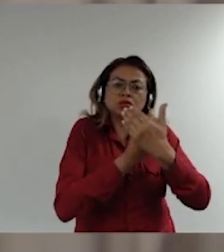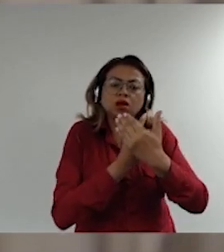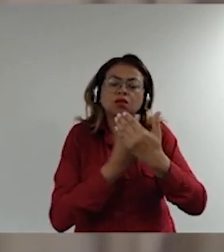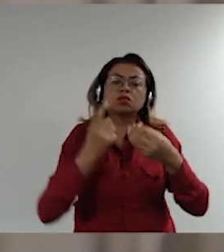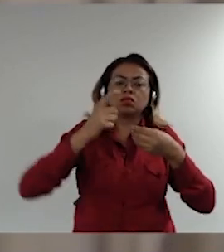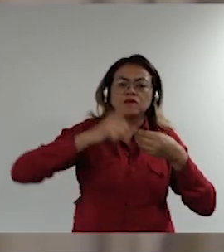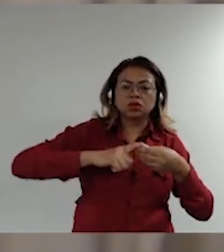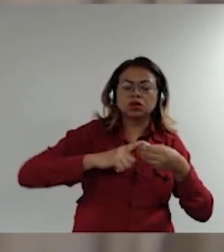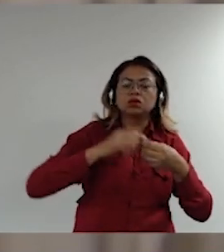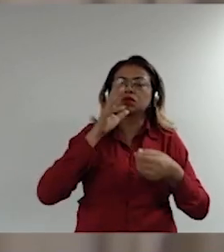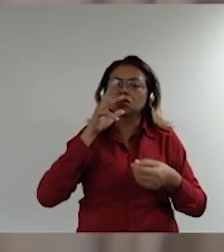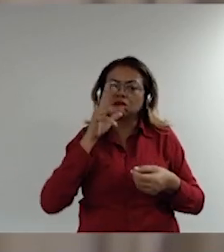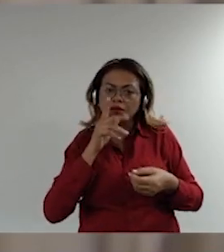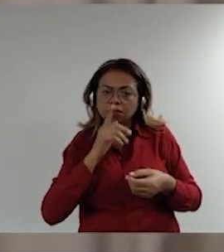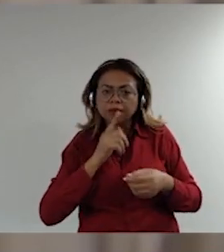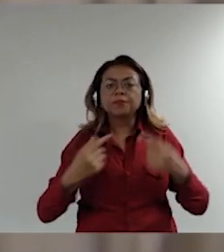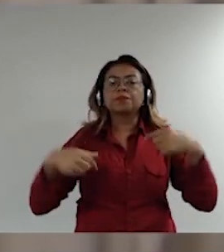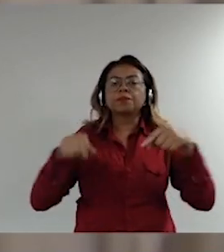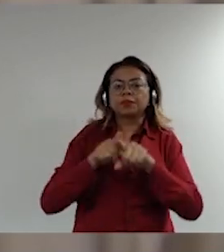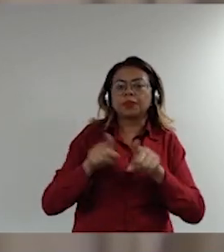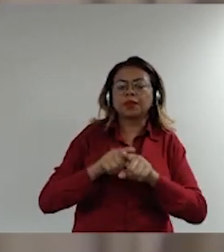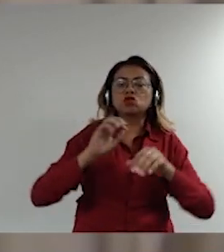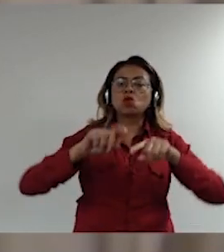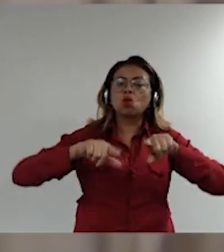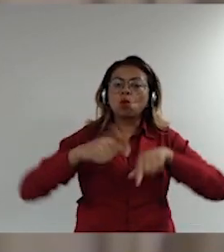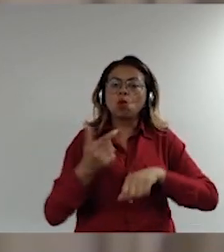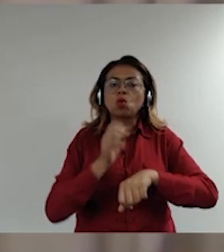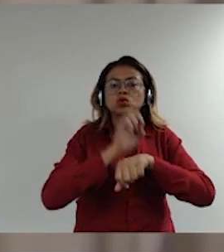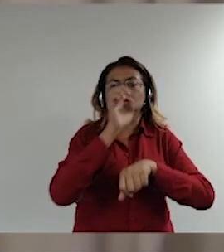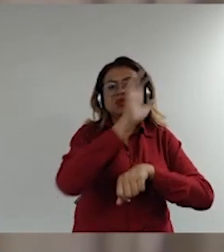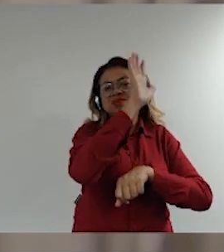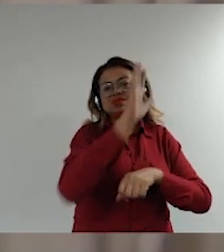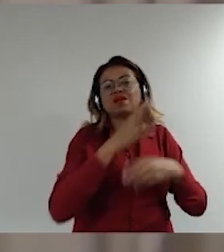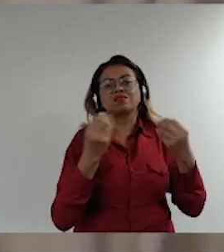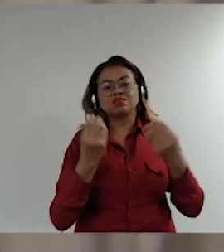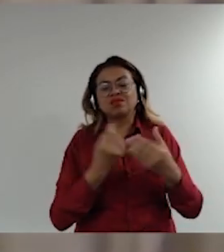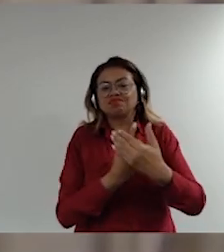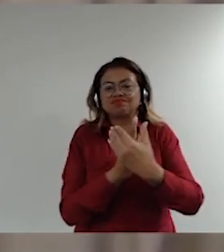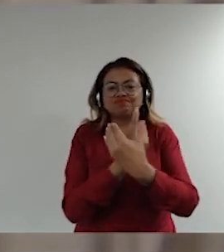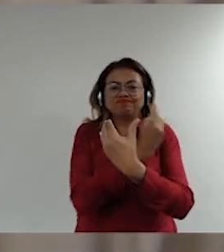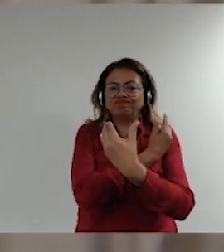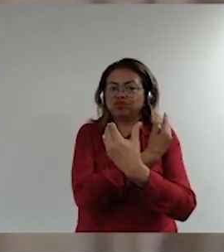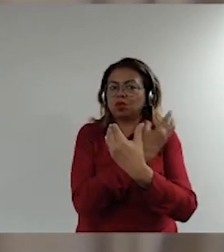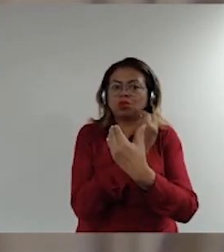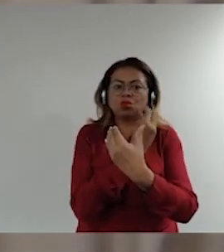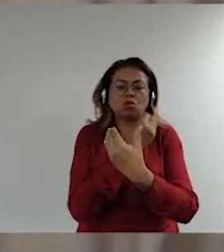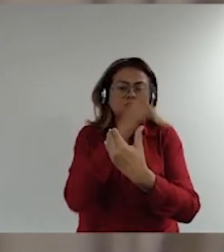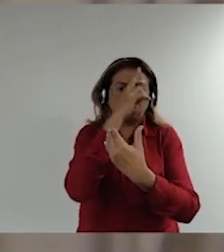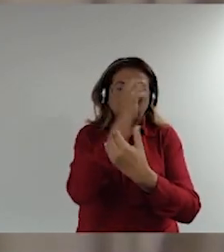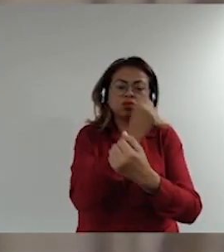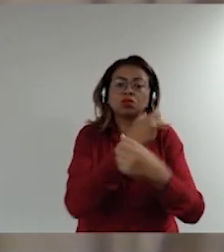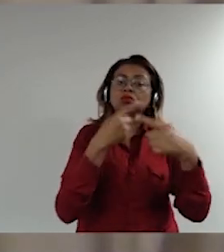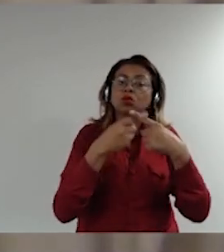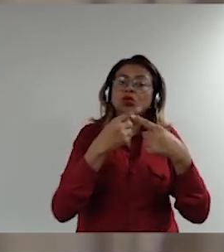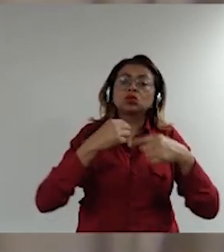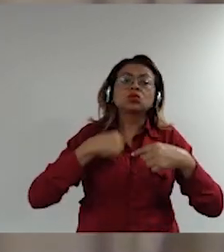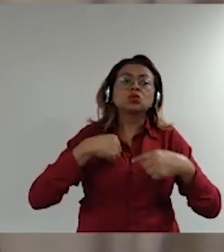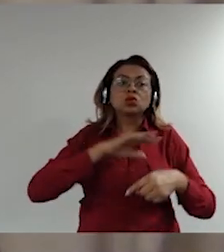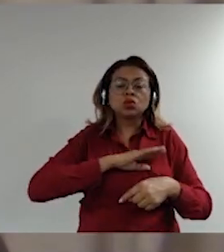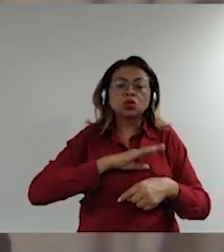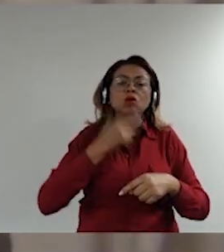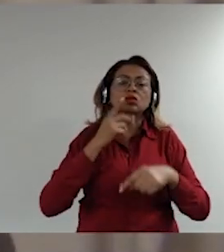outras regiões ainda se encontram em intenso isolamento. Então, nós, à medida que evolui